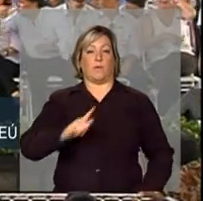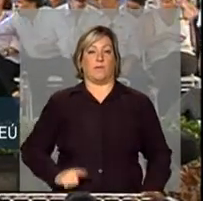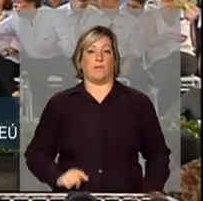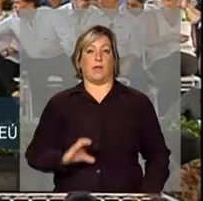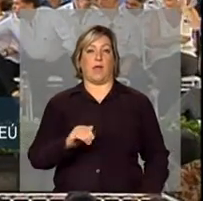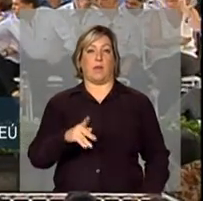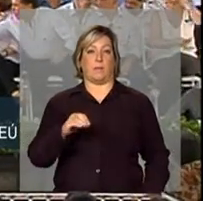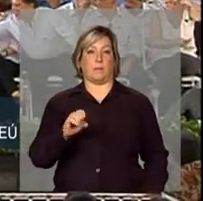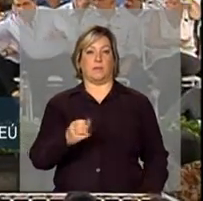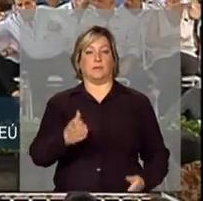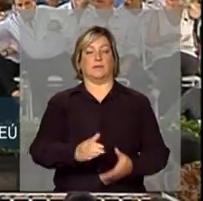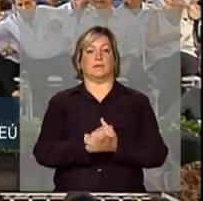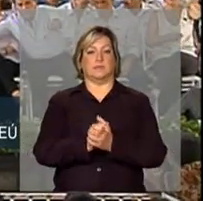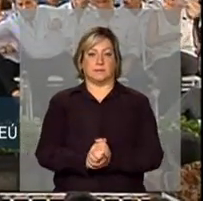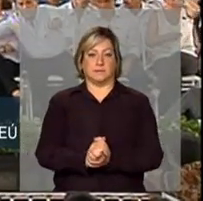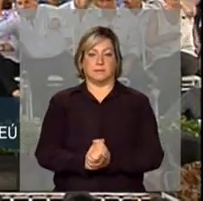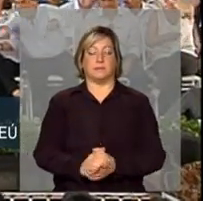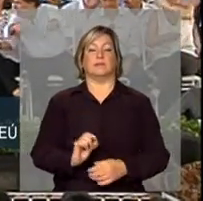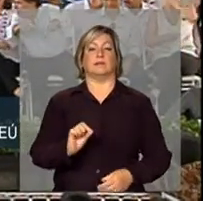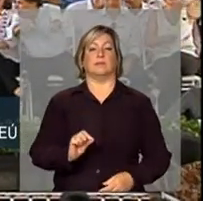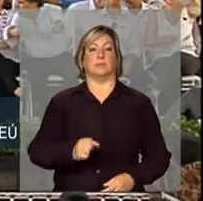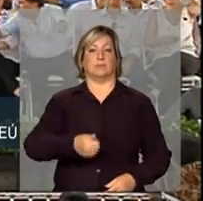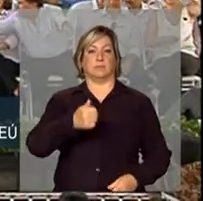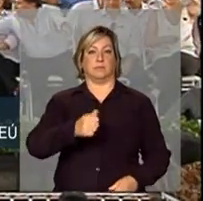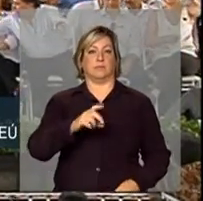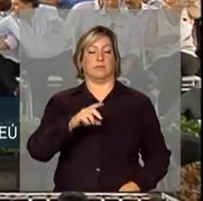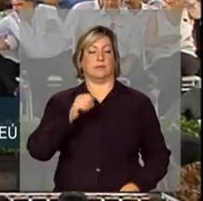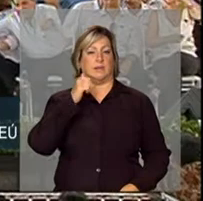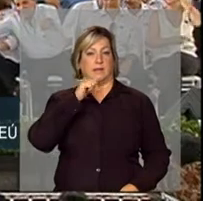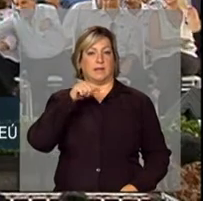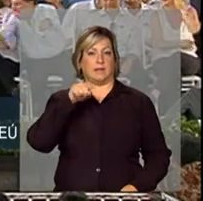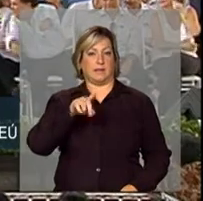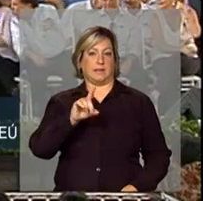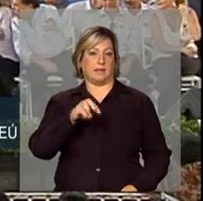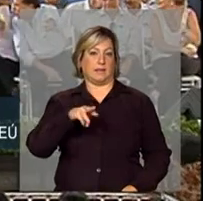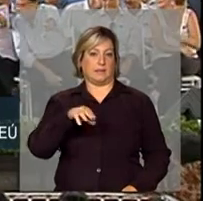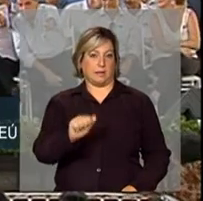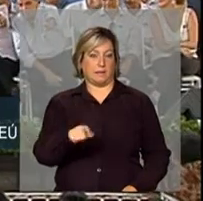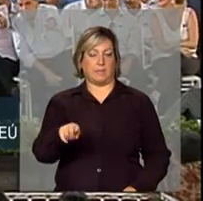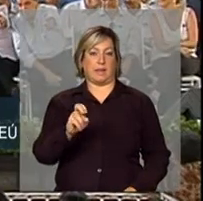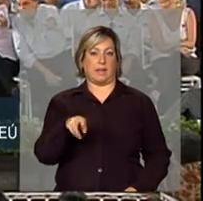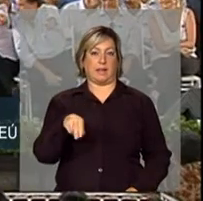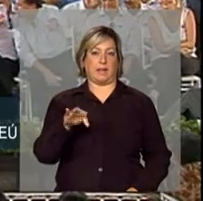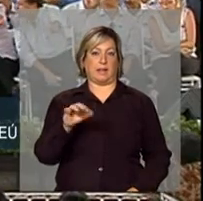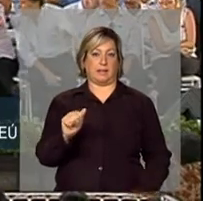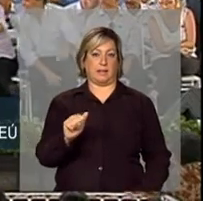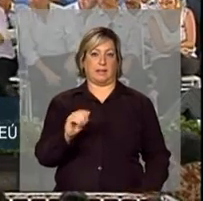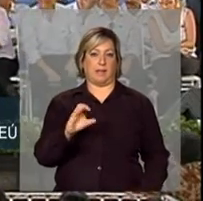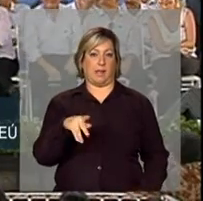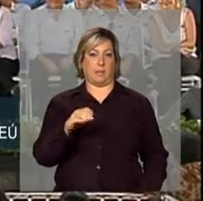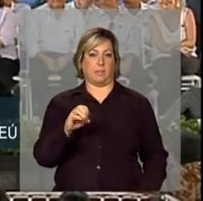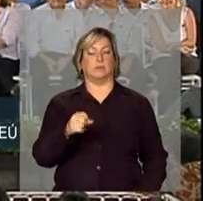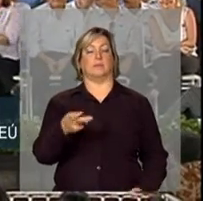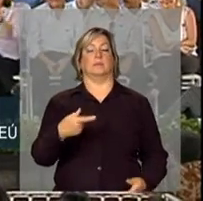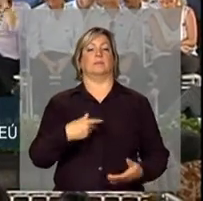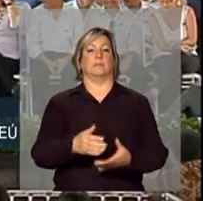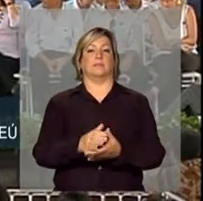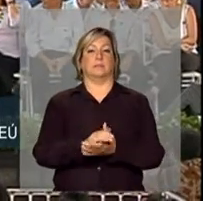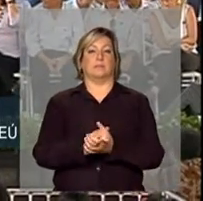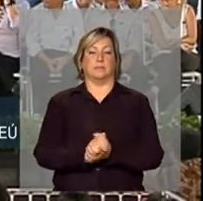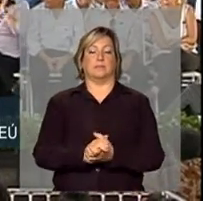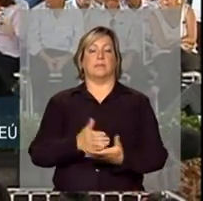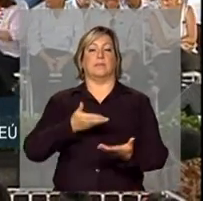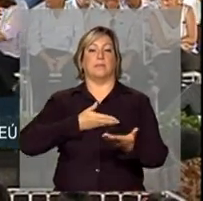Campos, primeira-dama do nosso Estado, Renata Campos, minha amiga, ministra